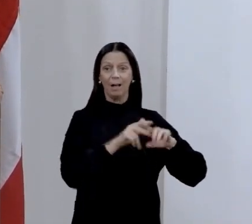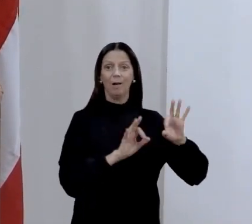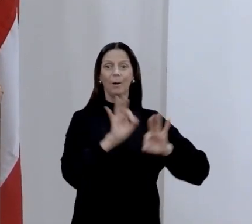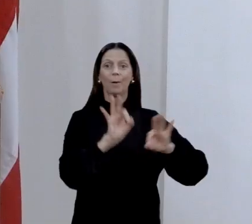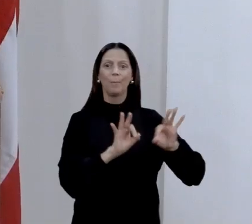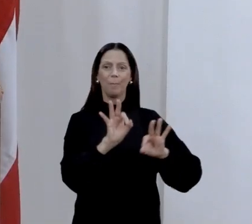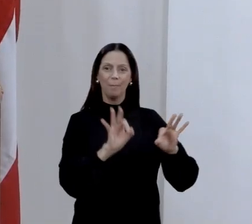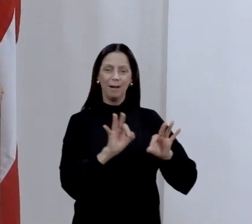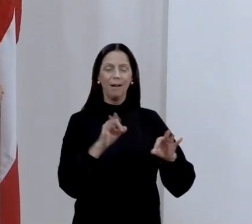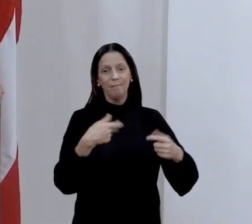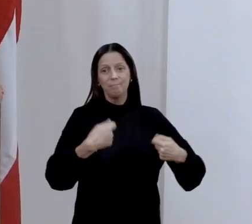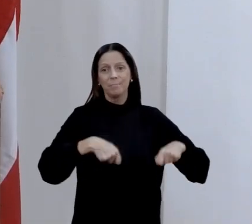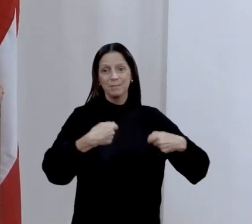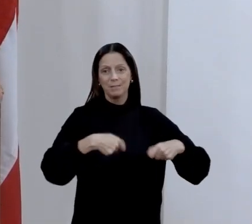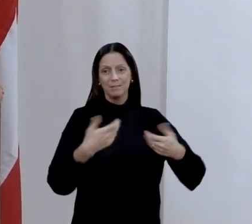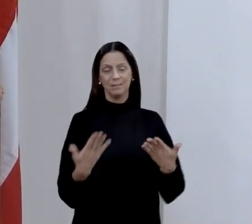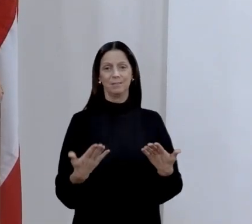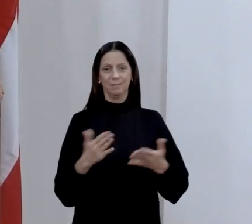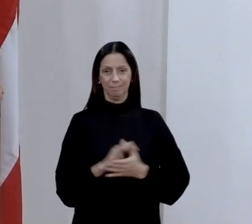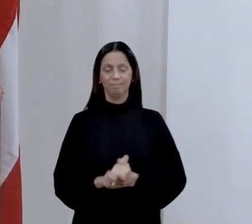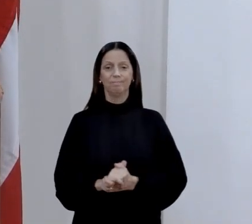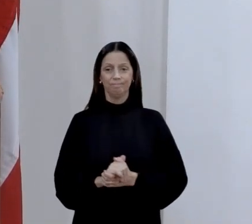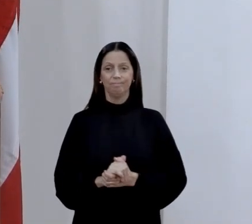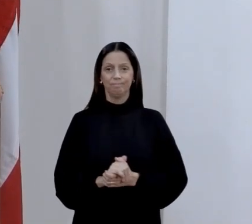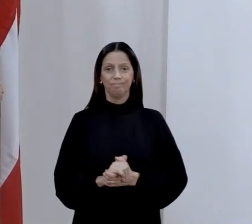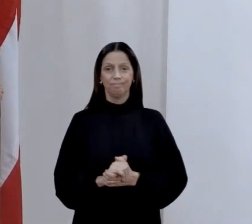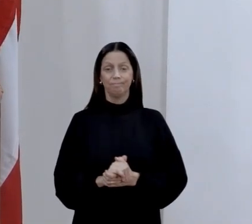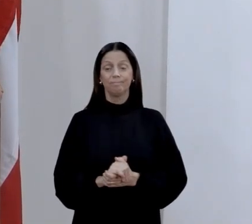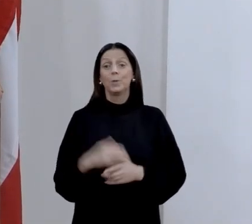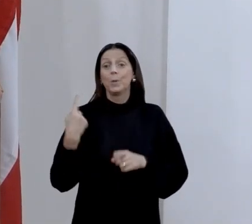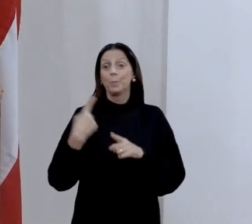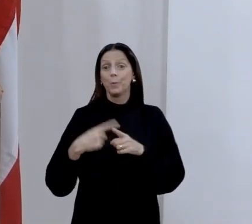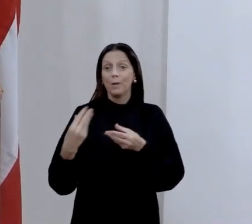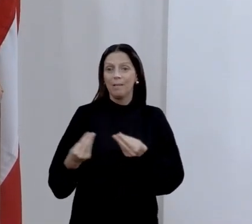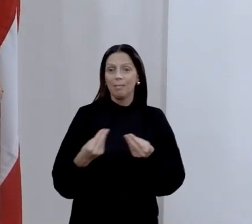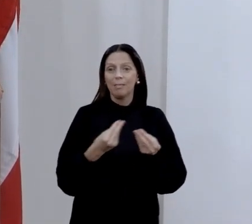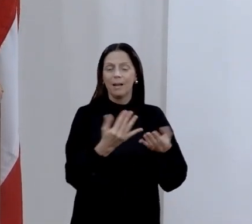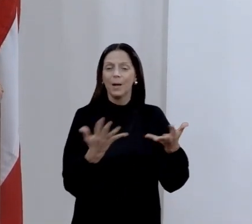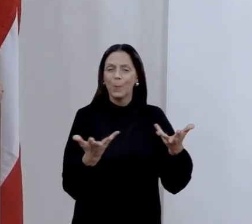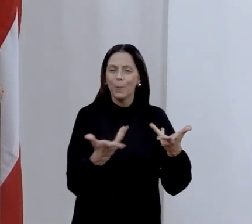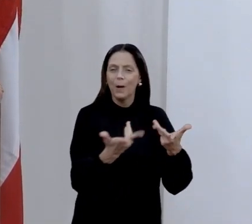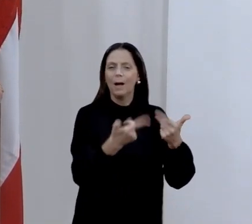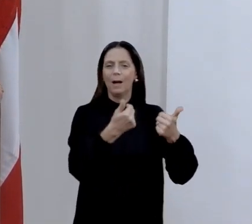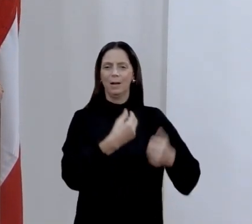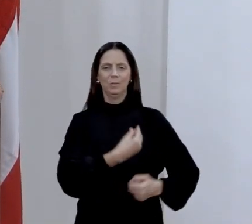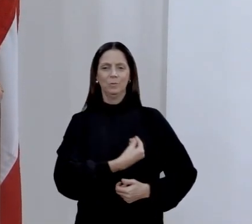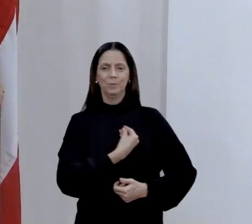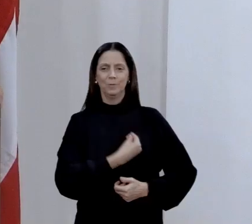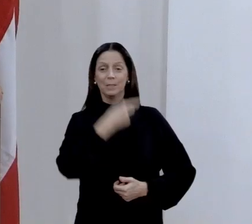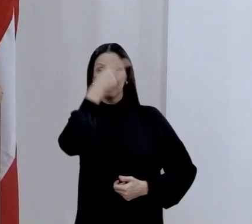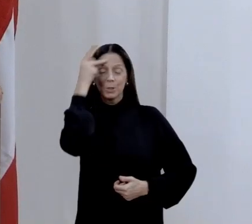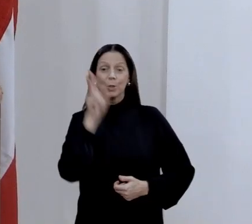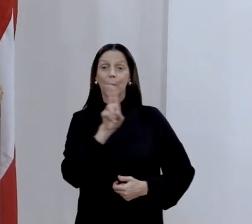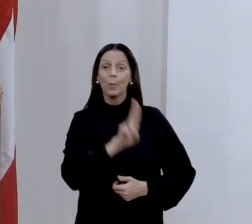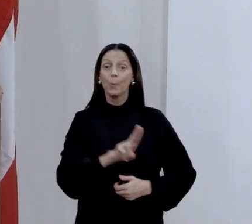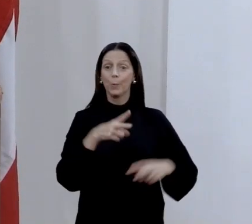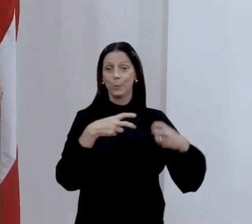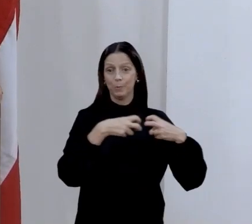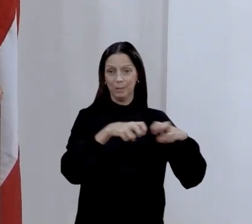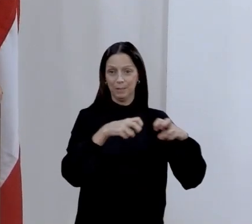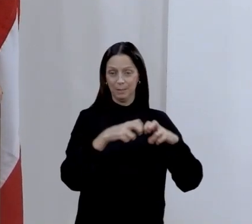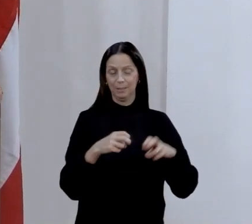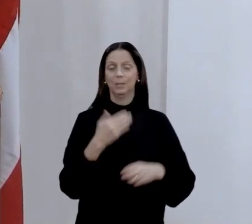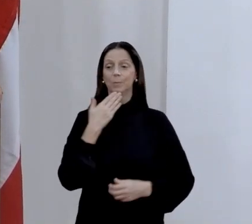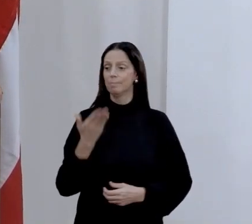nessas manutenções, considerando que isso traz qualidade de vida aos usuários. Então, o requerimento é nesse sentido, por isso